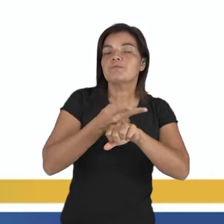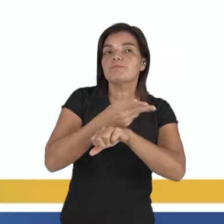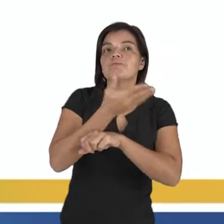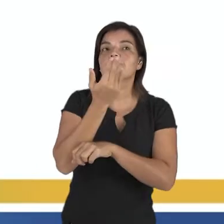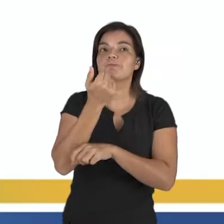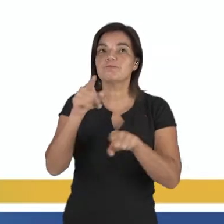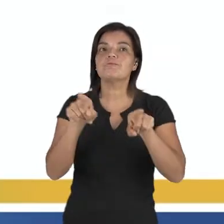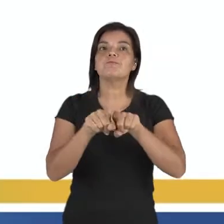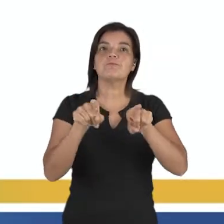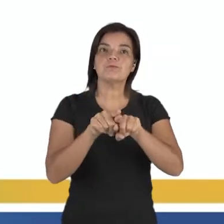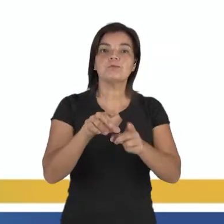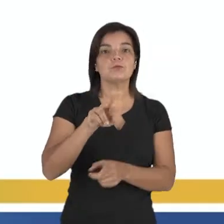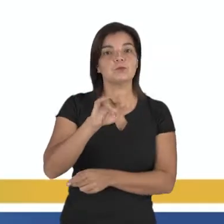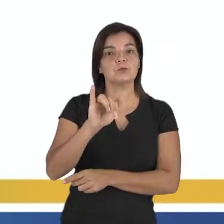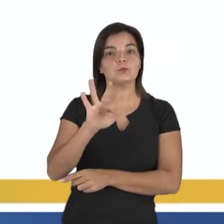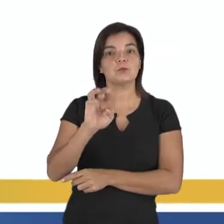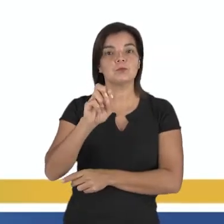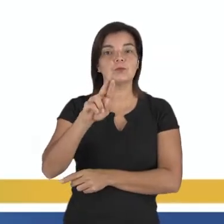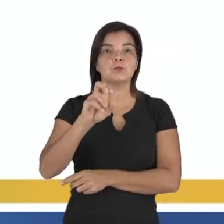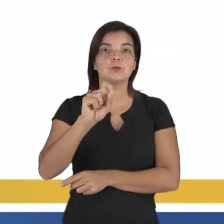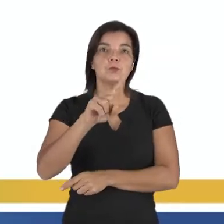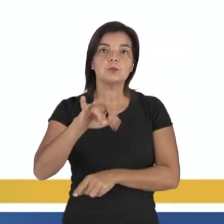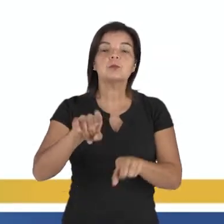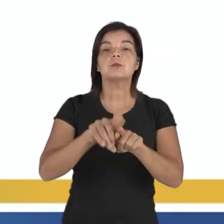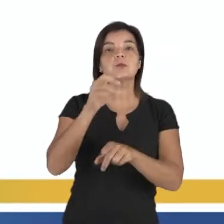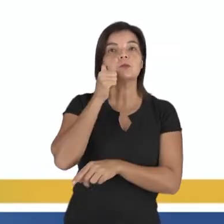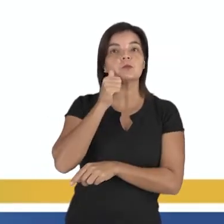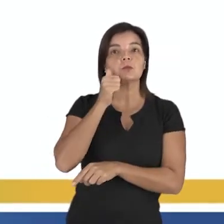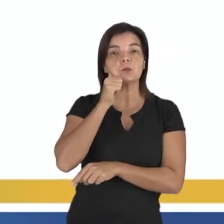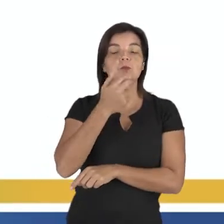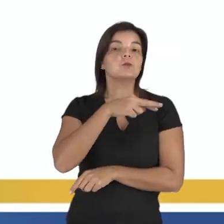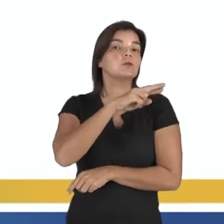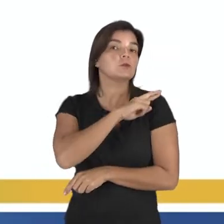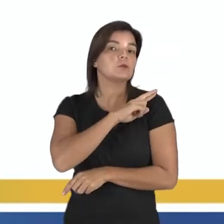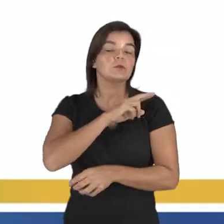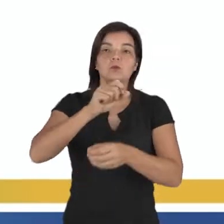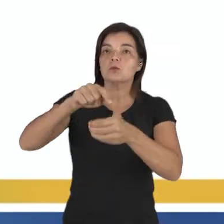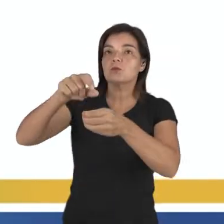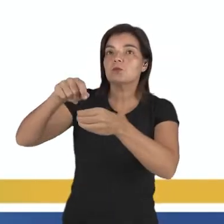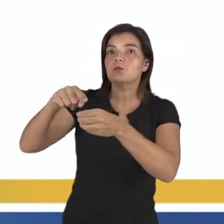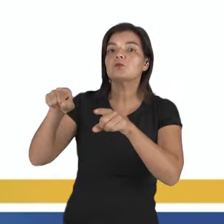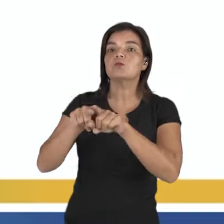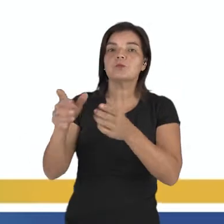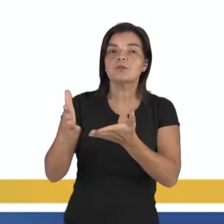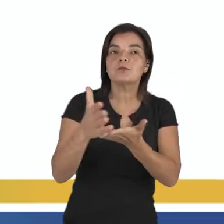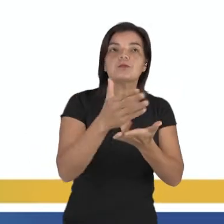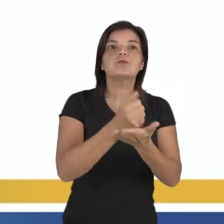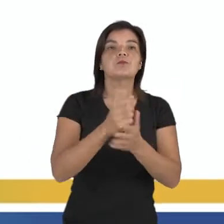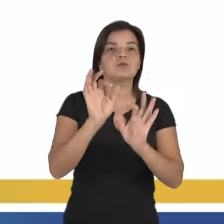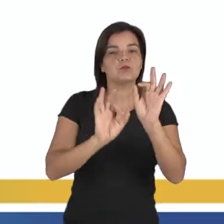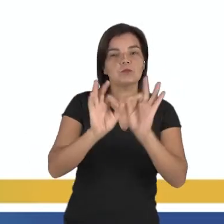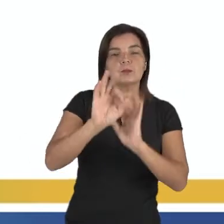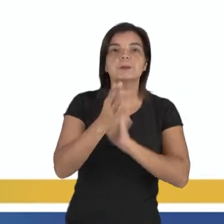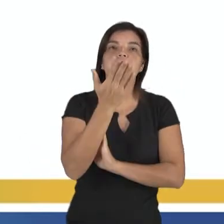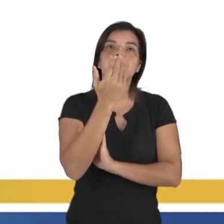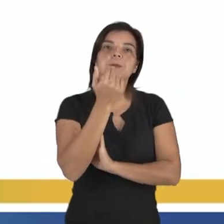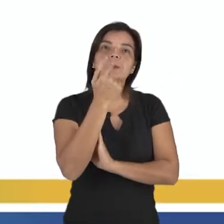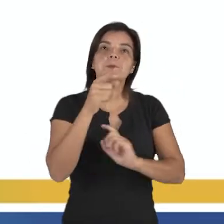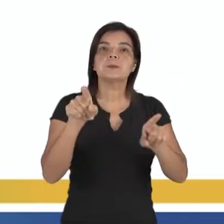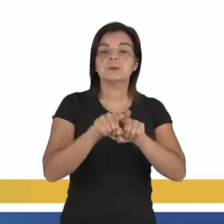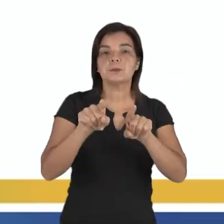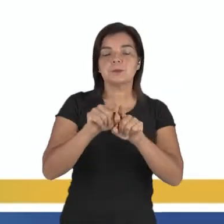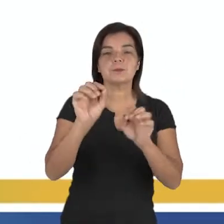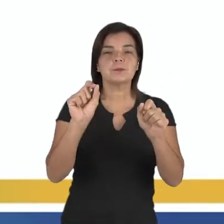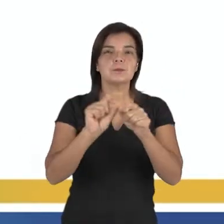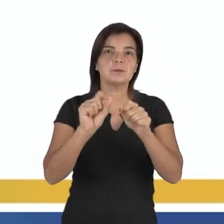tribal e também dos rituais xamânicos, enquanto as mulheres lidam do plantio e da colheita, preparam os alimentos e